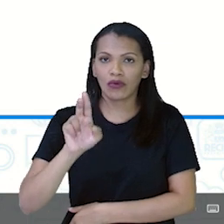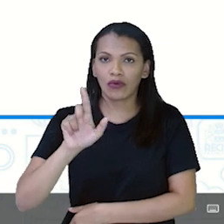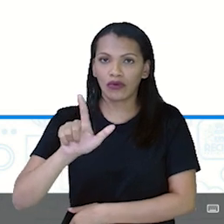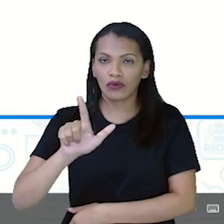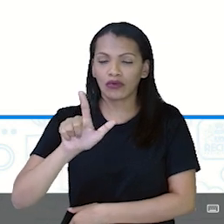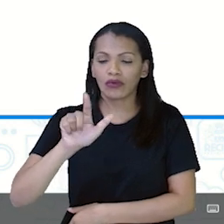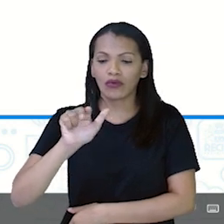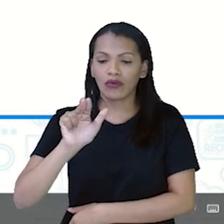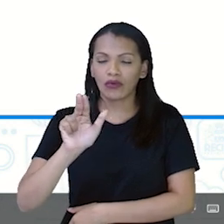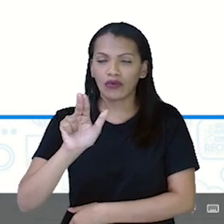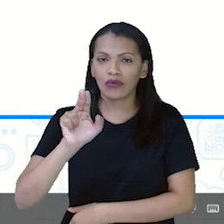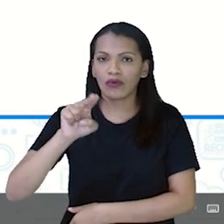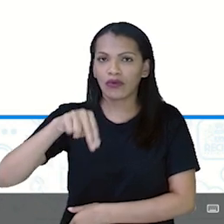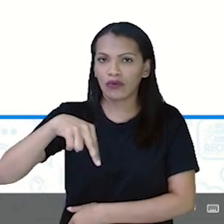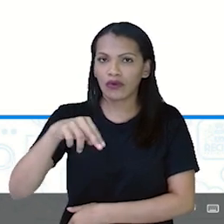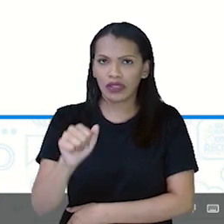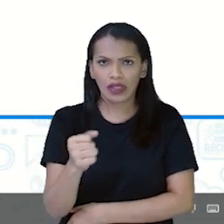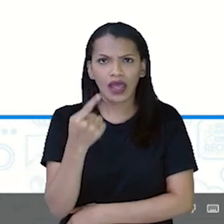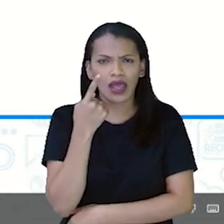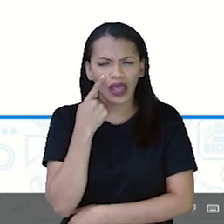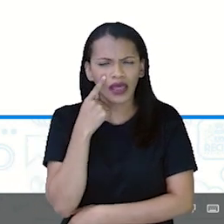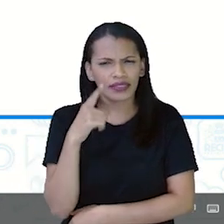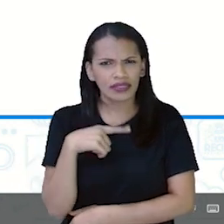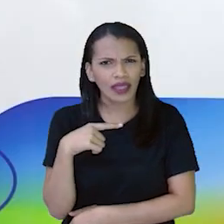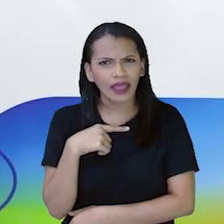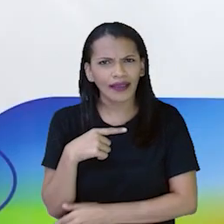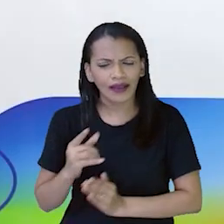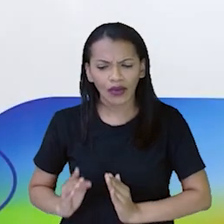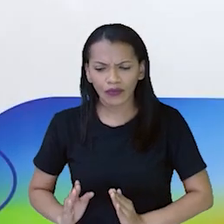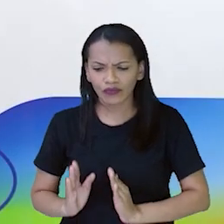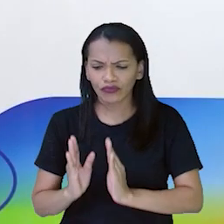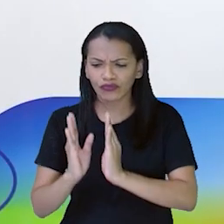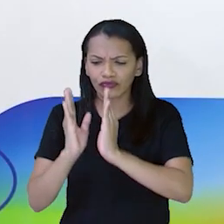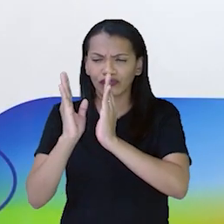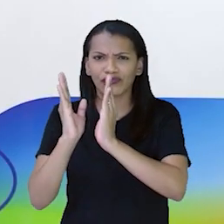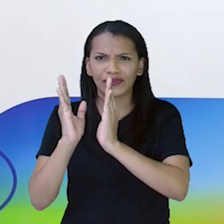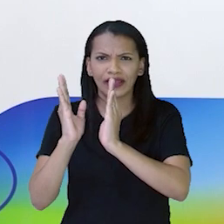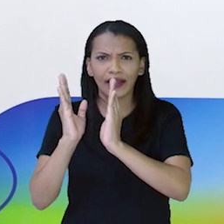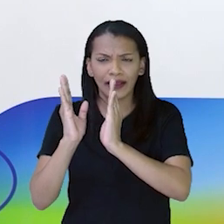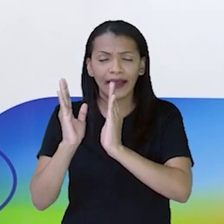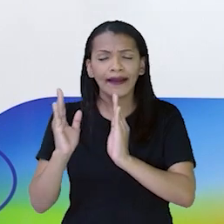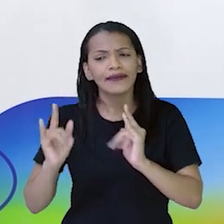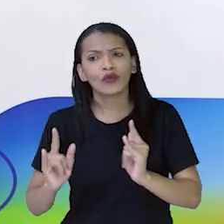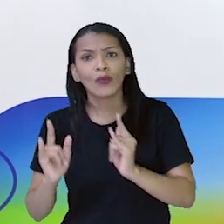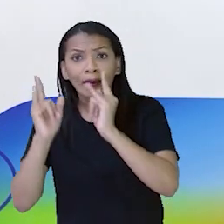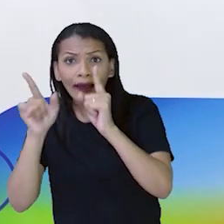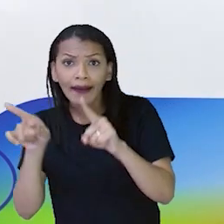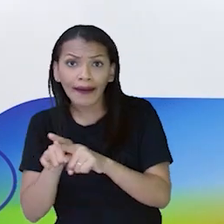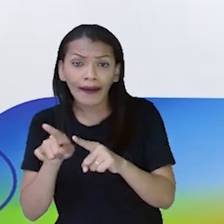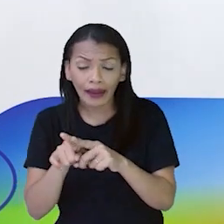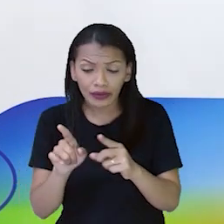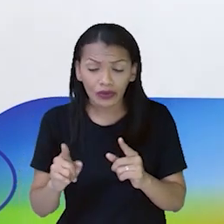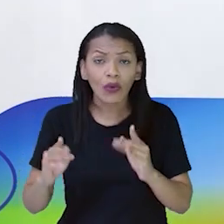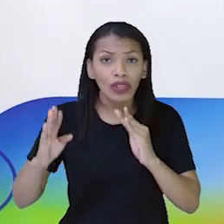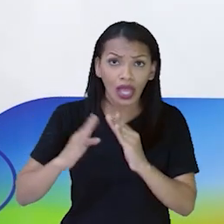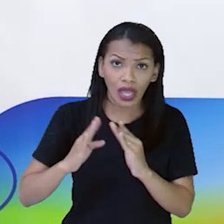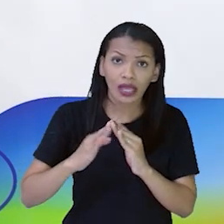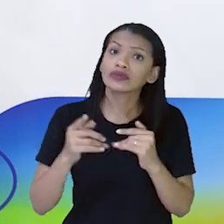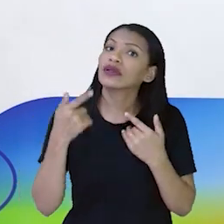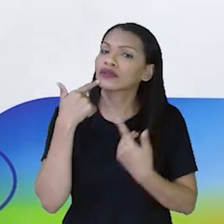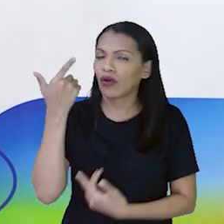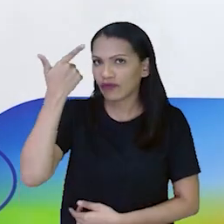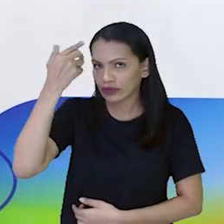casa, a coluna que sustenta o prédio. Então, coluna e linha tem essa diferença. Aí aqui a gente vai para a